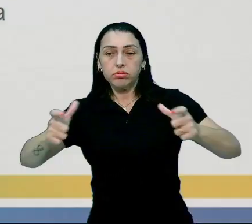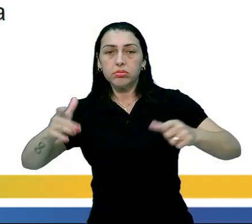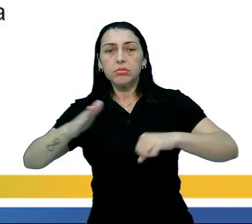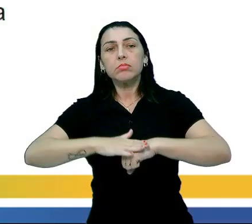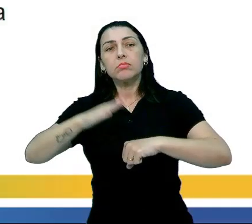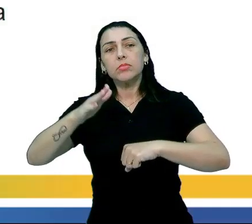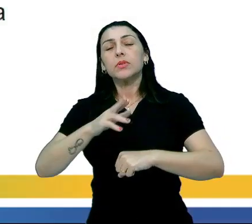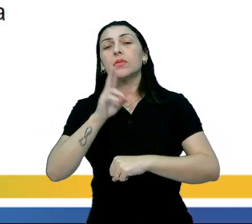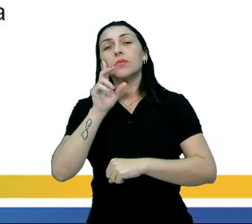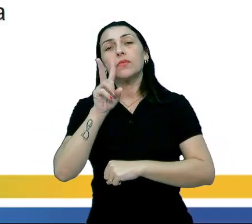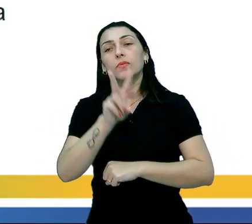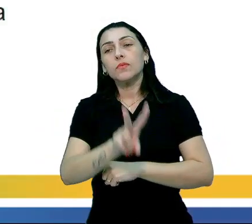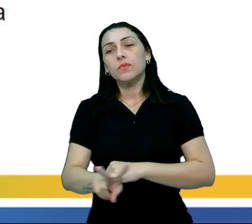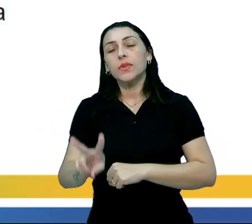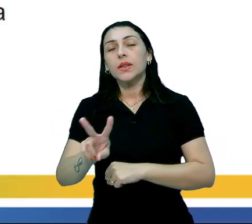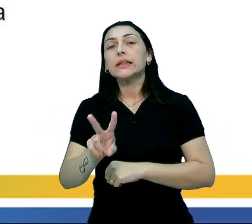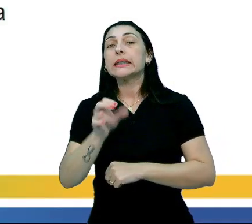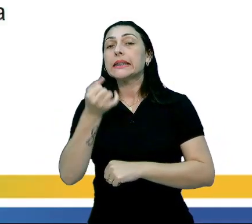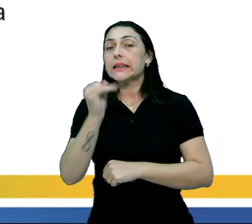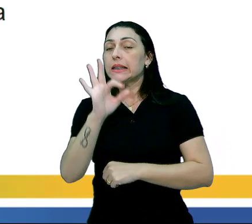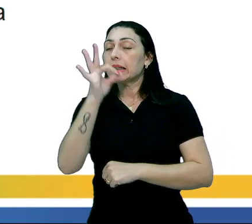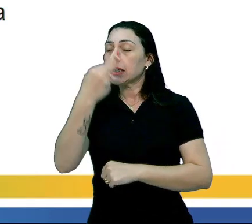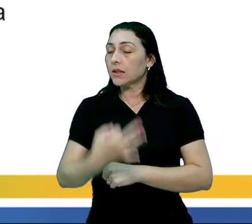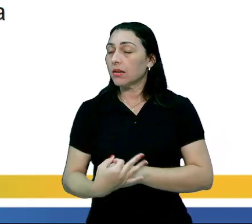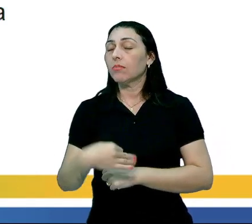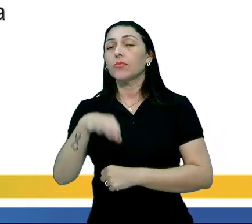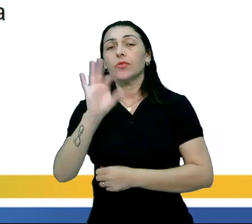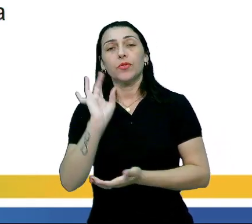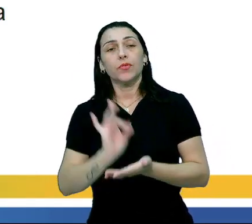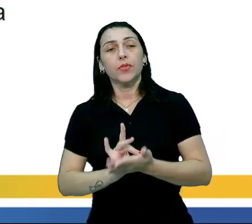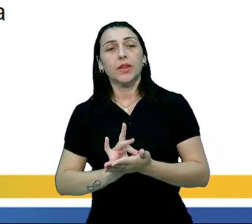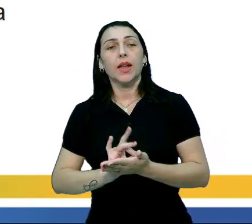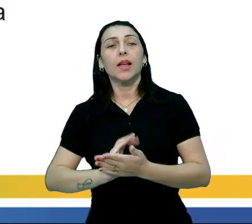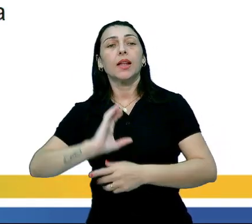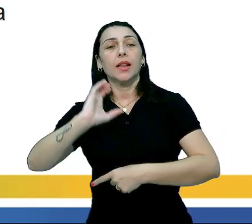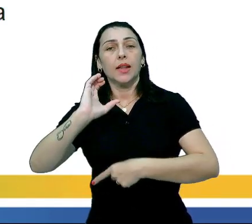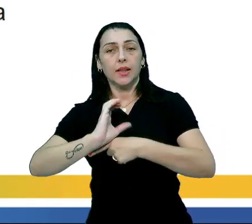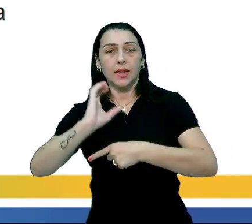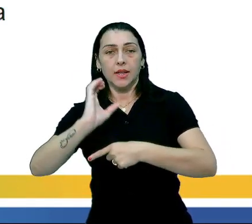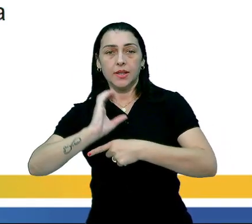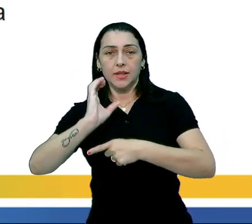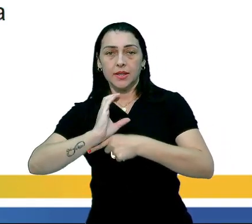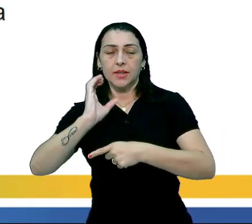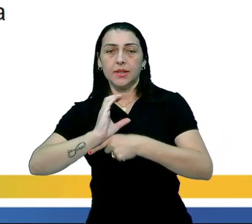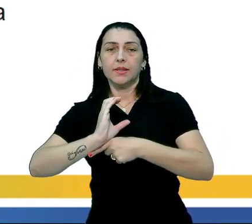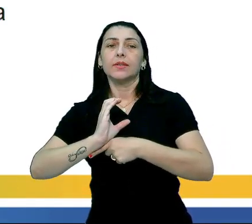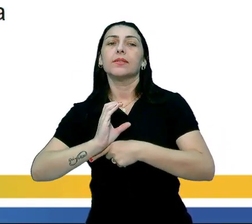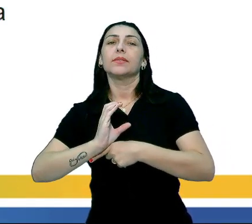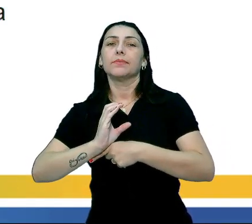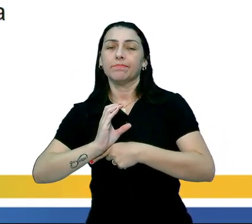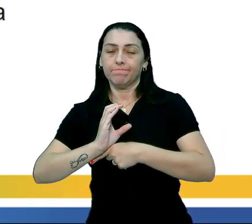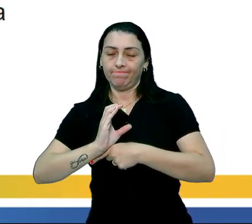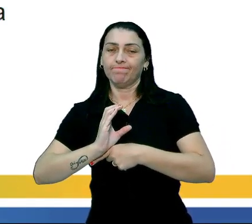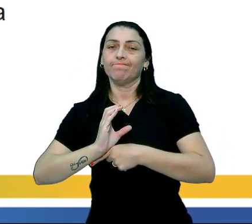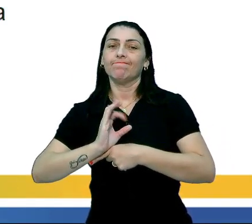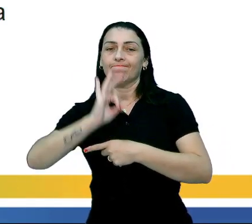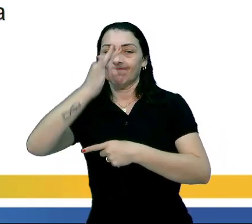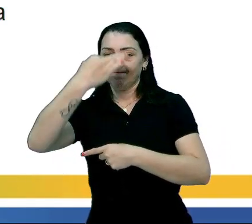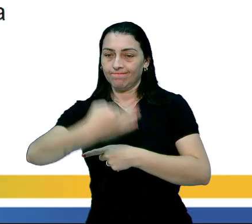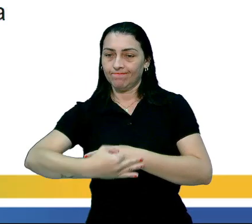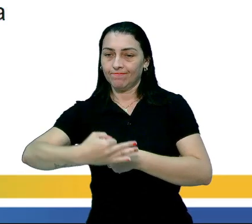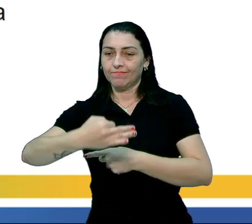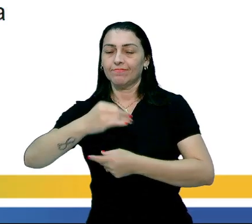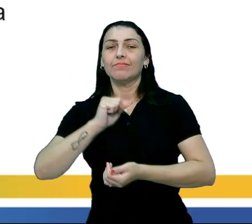Então, vamos observar aqui se nós realmente acertamos ou se nós erramos. Estamos aqui, né, brilhamos a